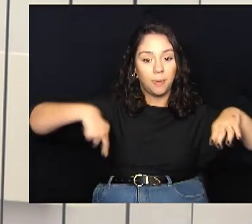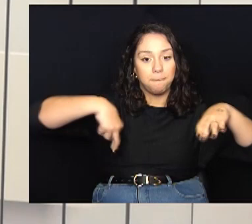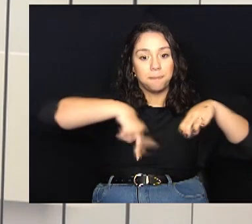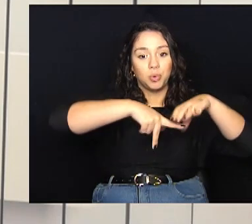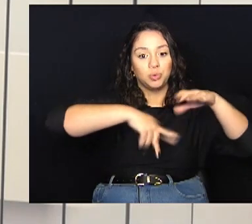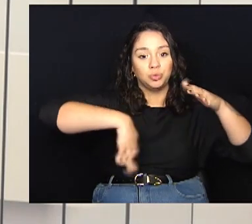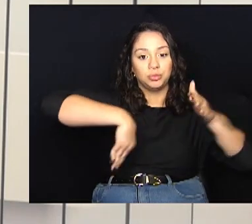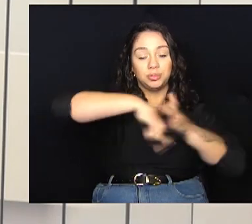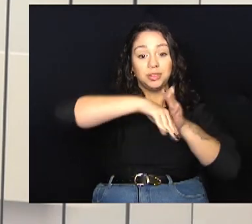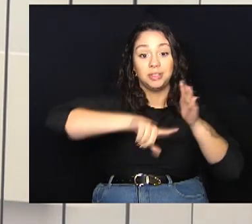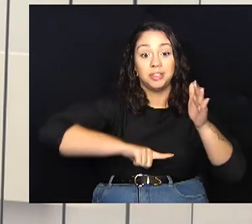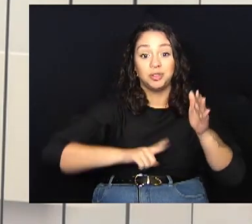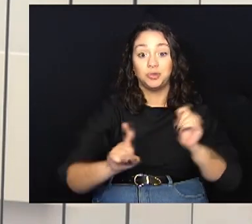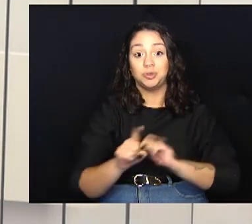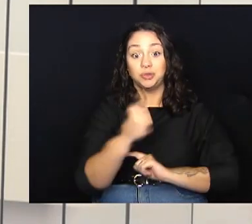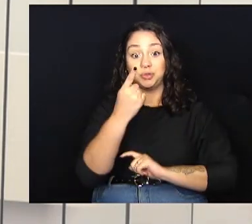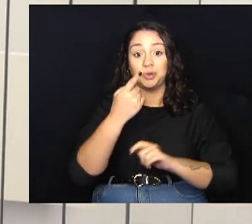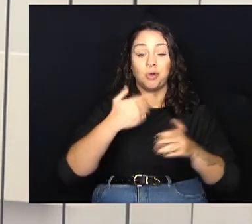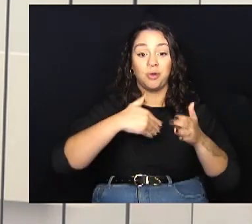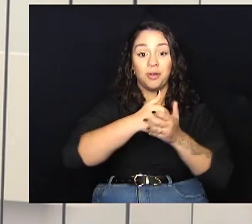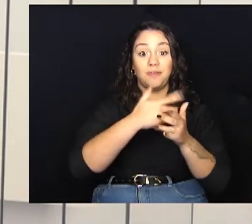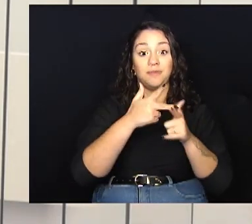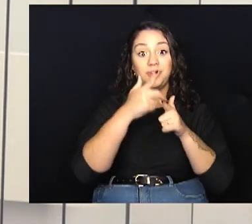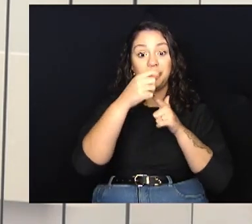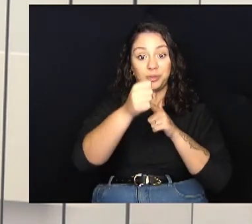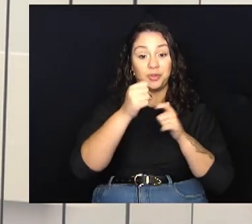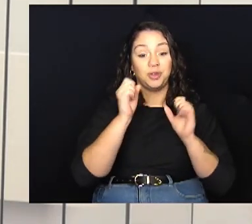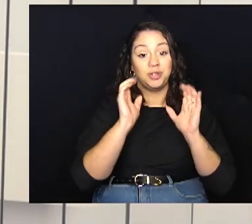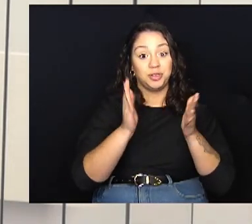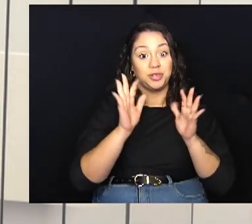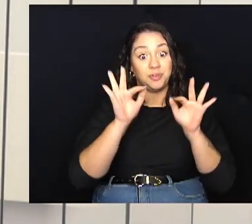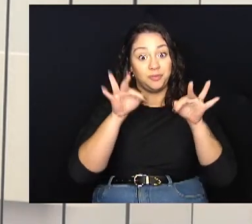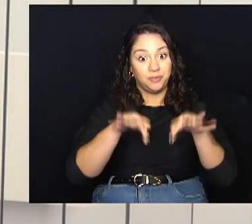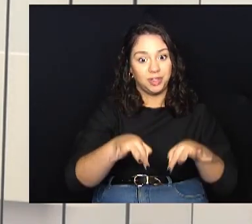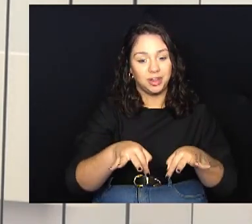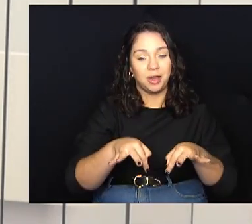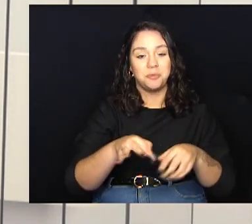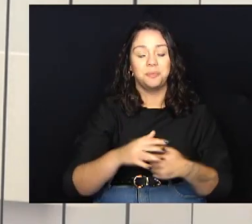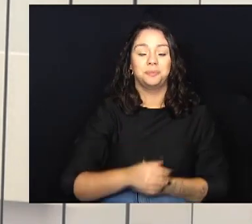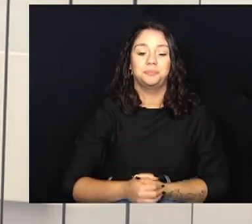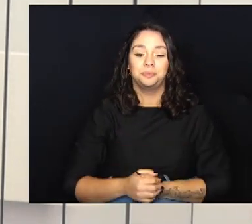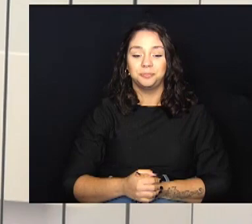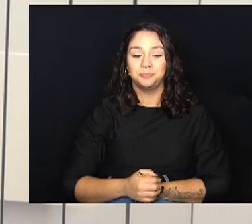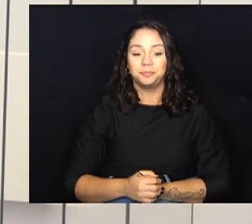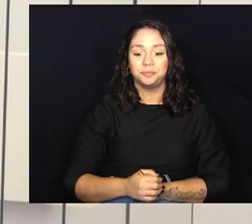valer um gol e sair com a Vitória já no fim da partida